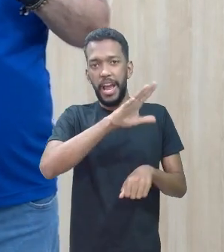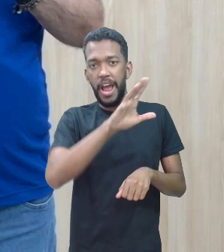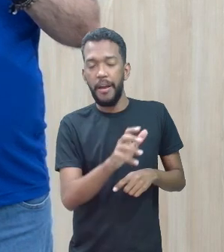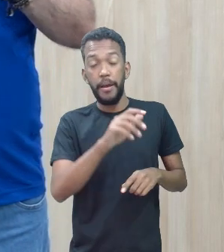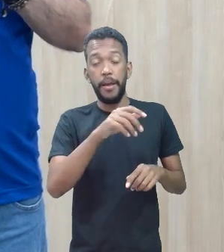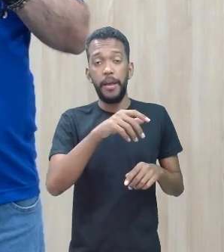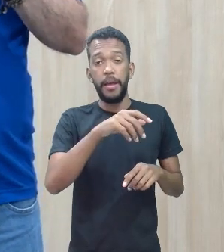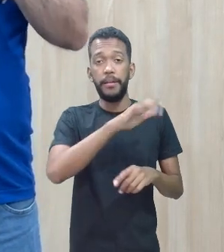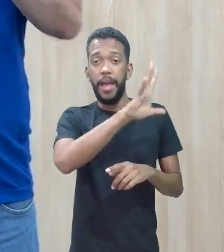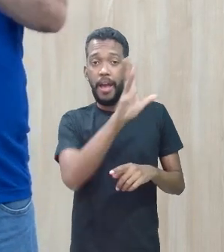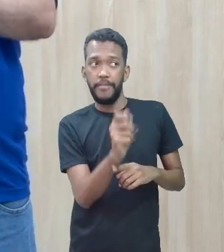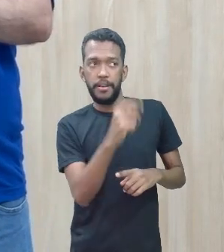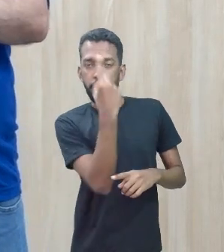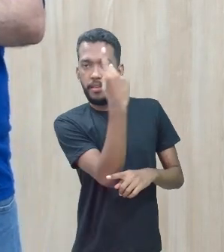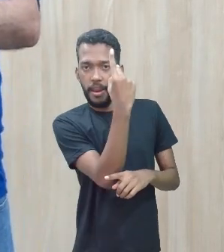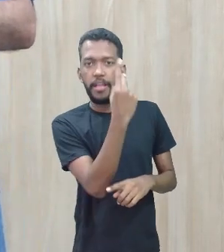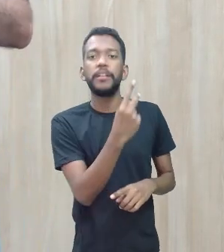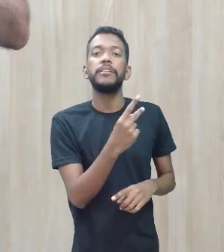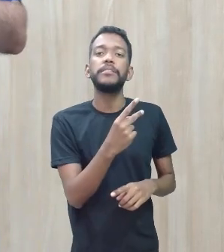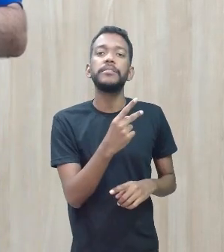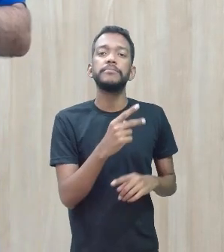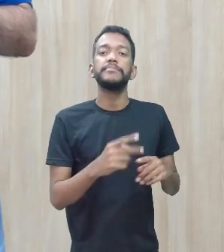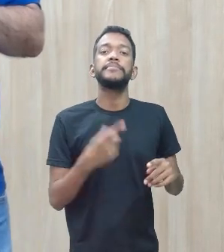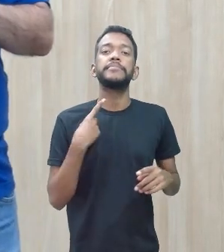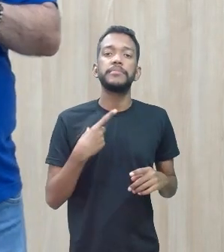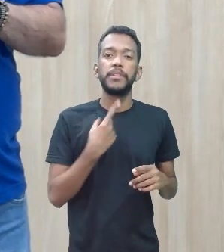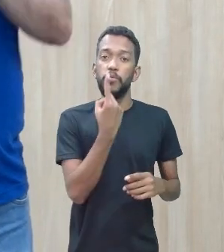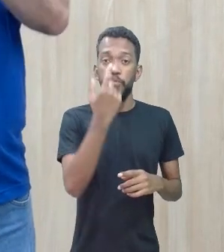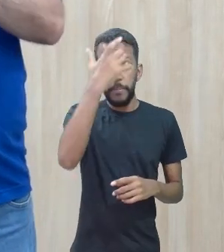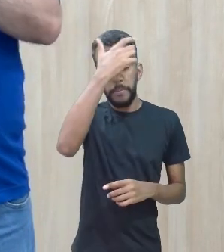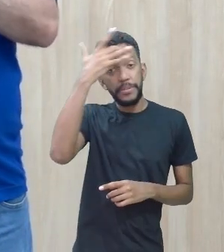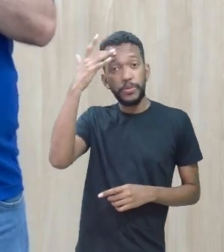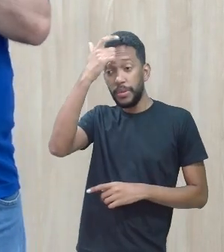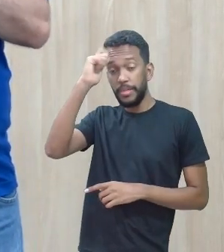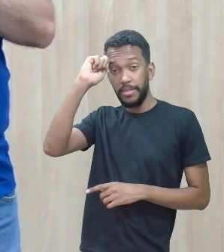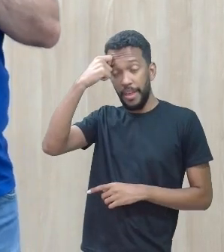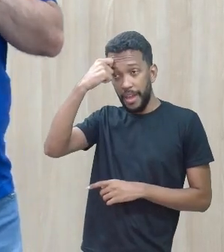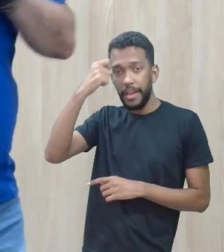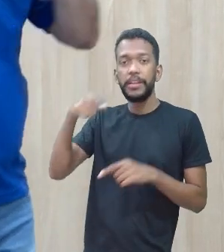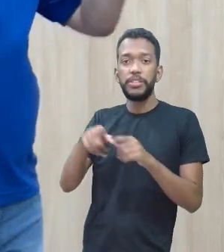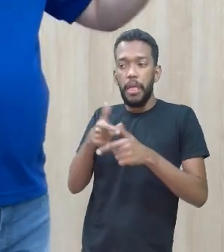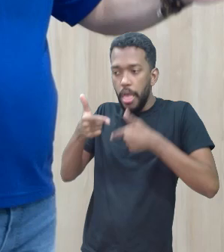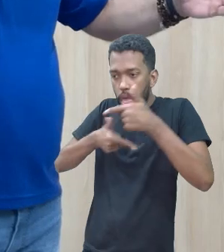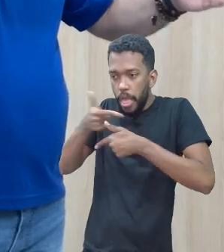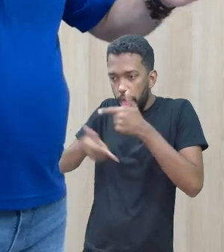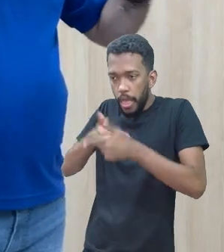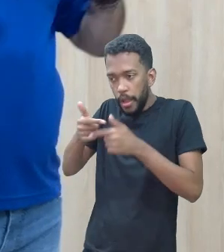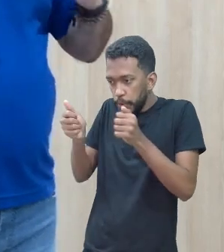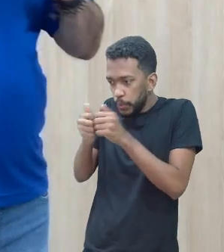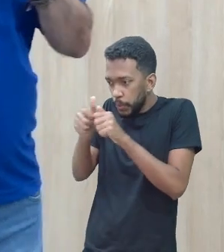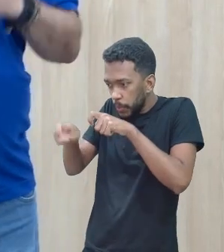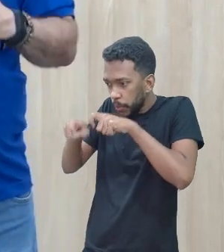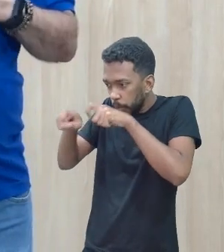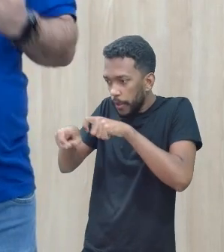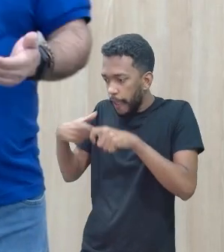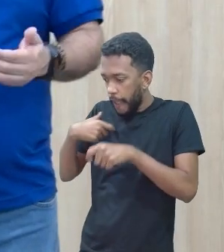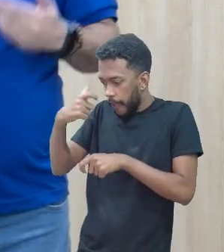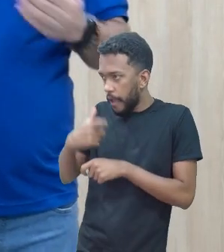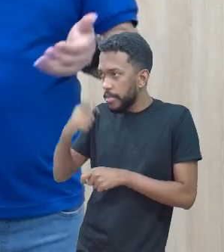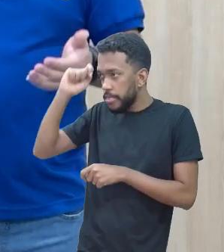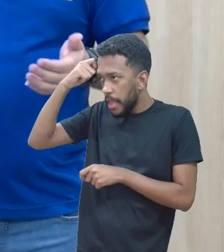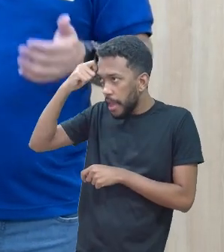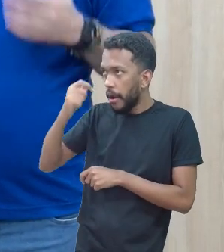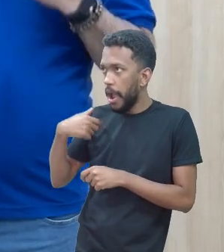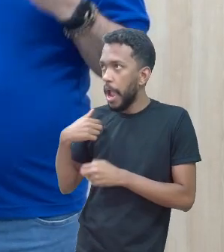serviço para o senhor de engenho, ficando responsável por ir capturar aqueles outros negros que fugiam